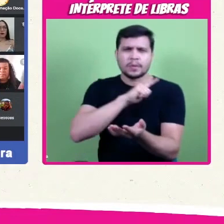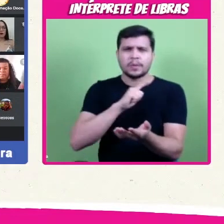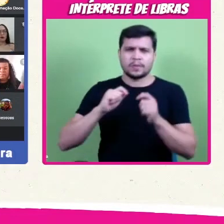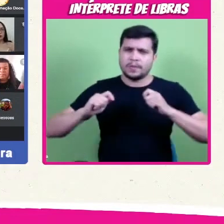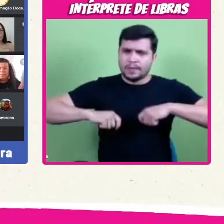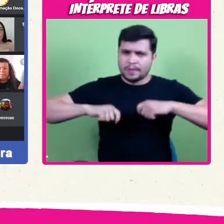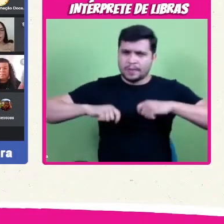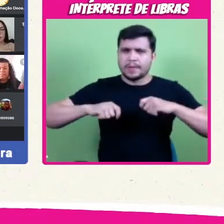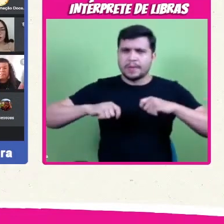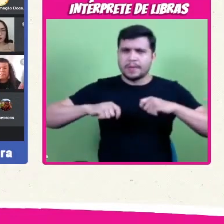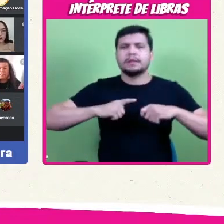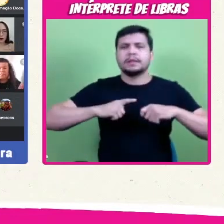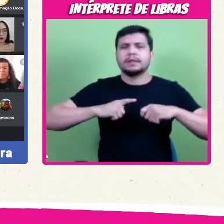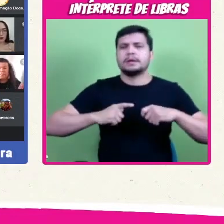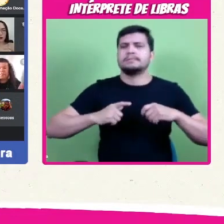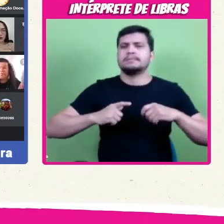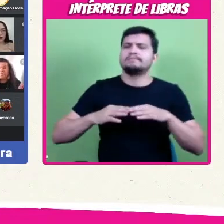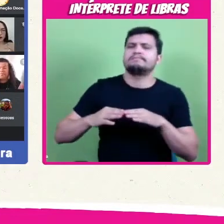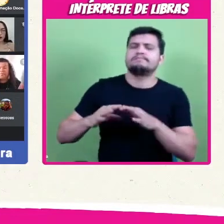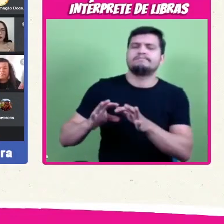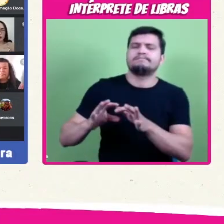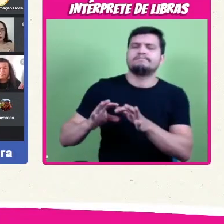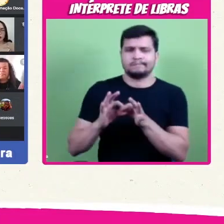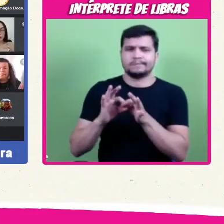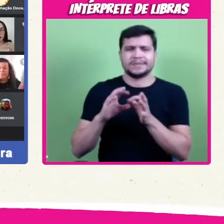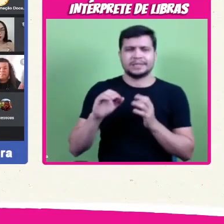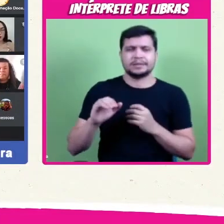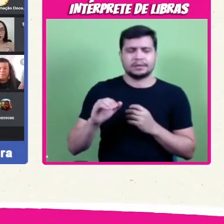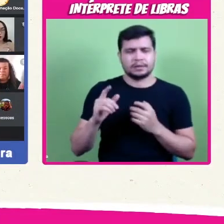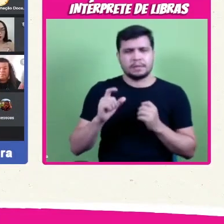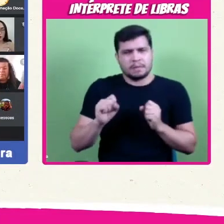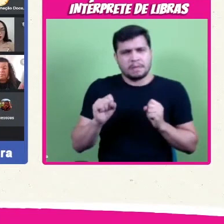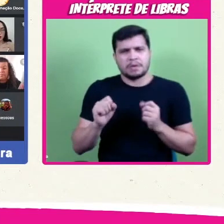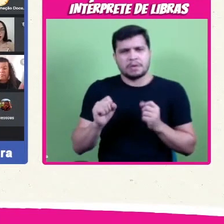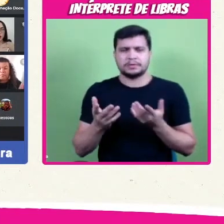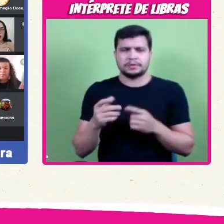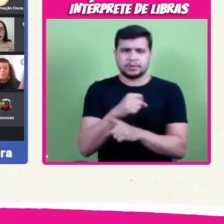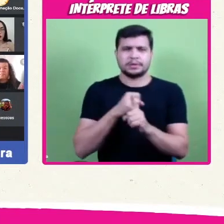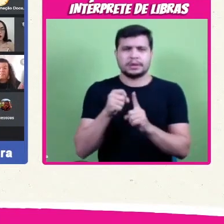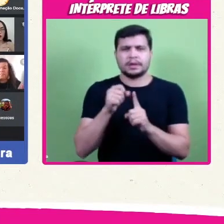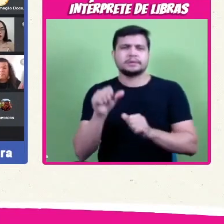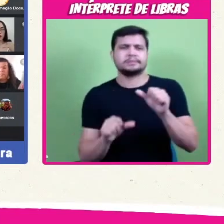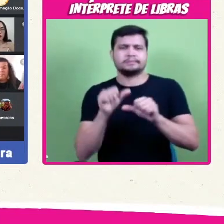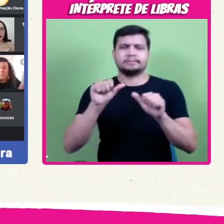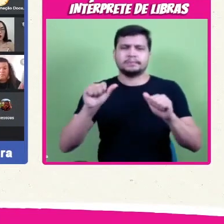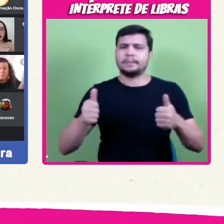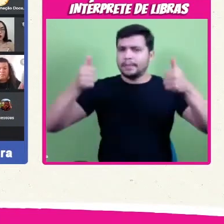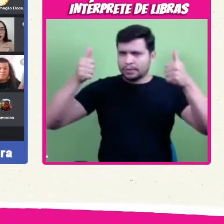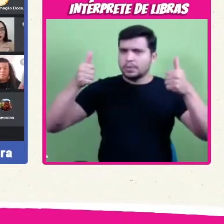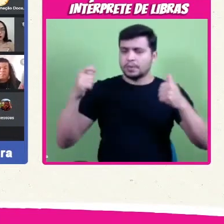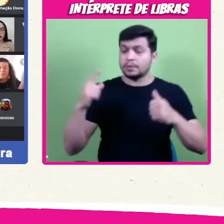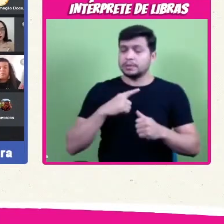a construção de uma sociedade cada vez mais justa, igualitária, fraterna e, acima de tudo, com uma educação